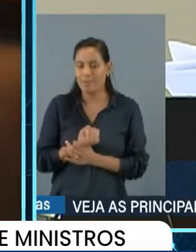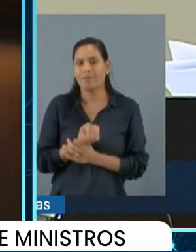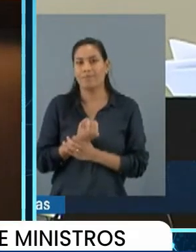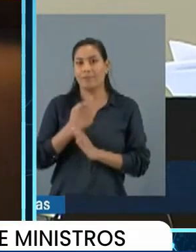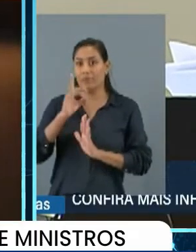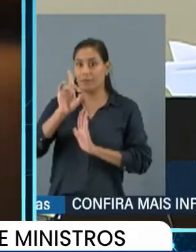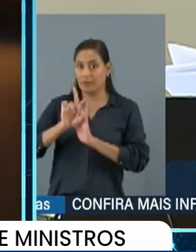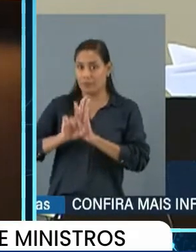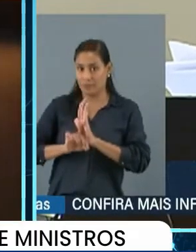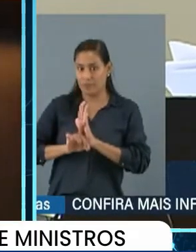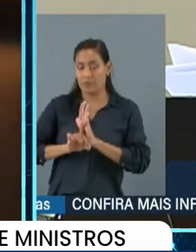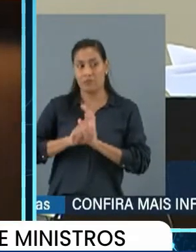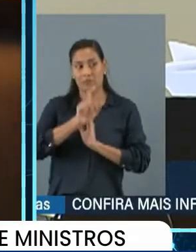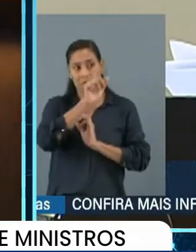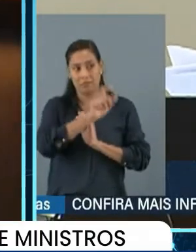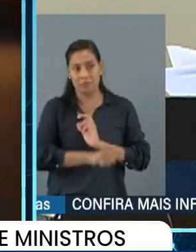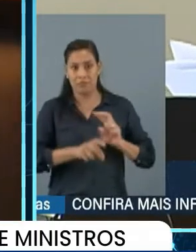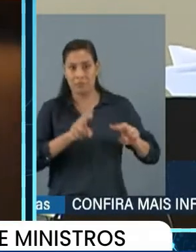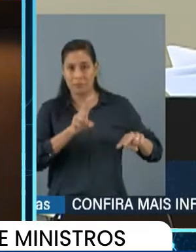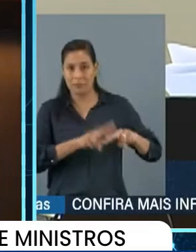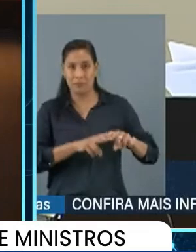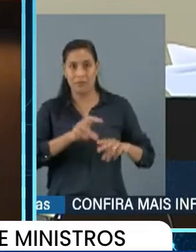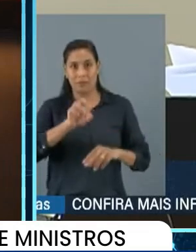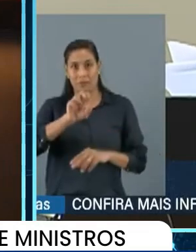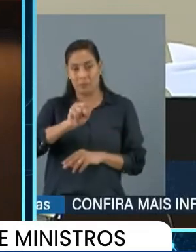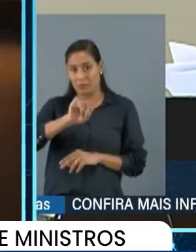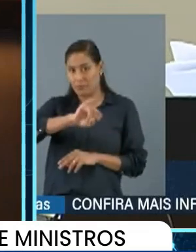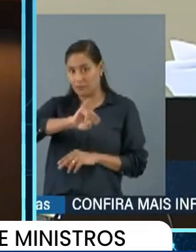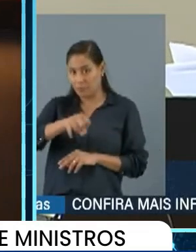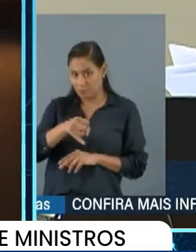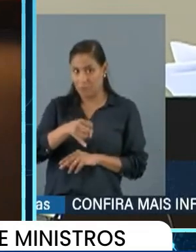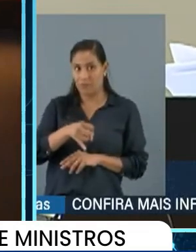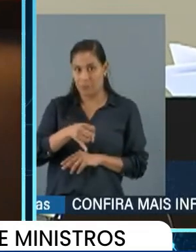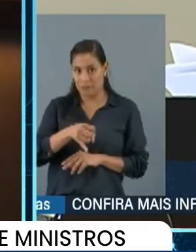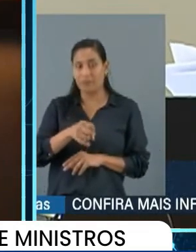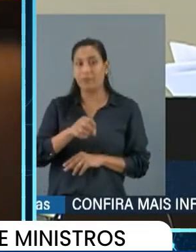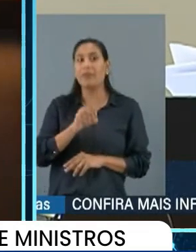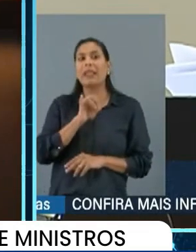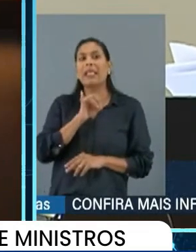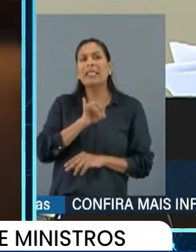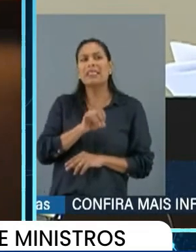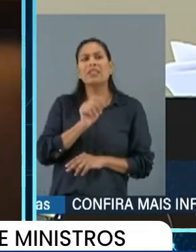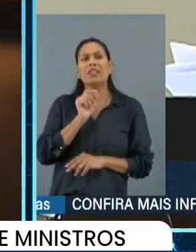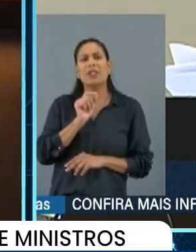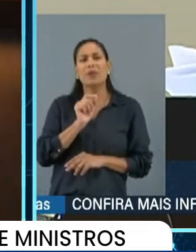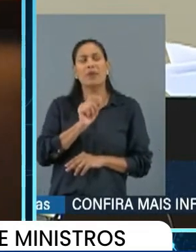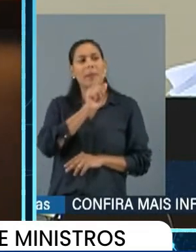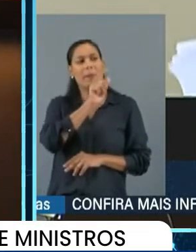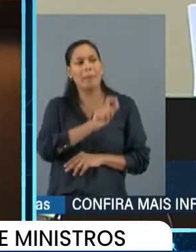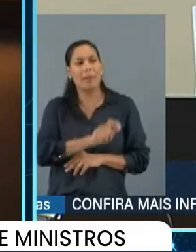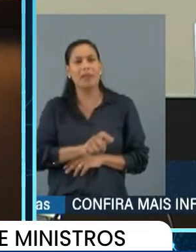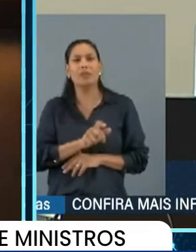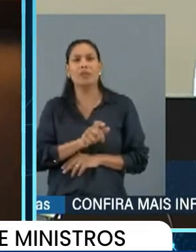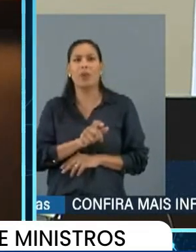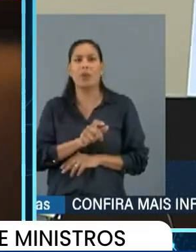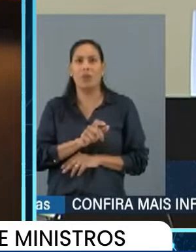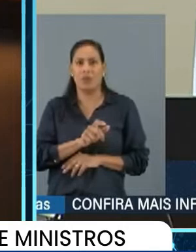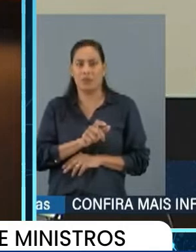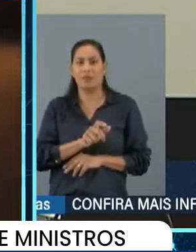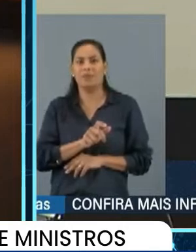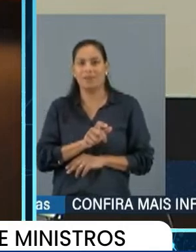no legislativo, é isso que a gente está vendo o tempo todo por causa do ativismo político e ideológico dos tribunais superiores